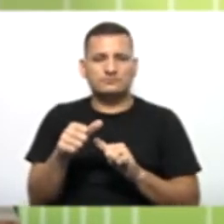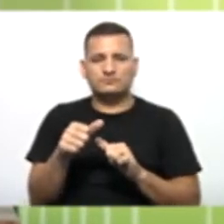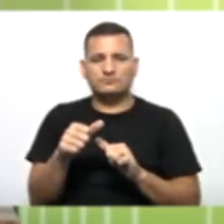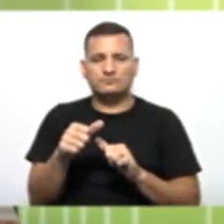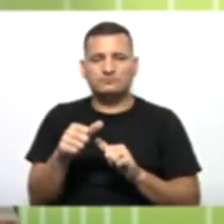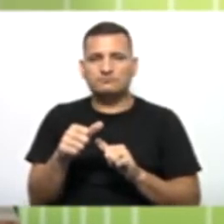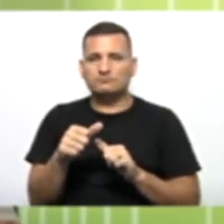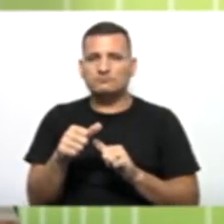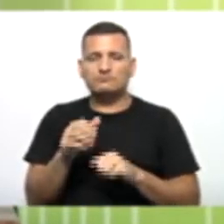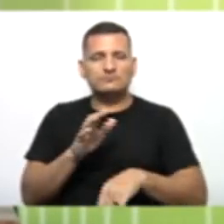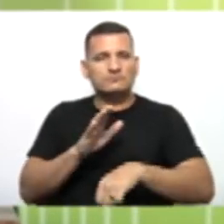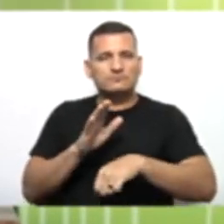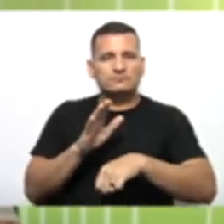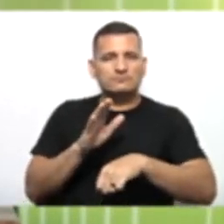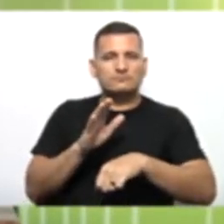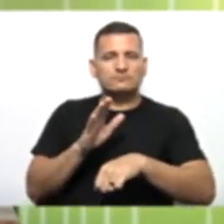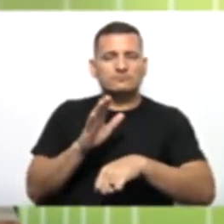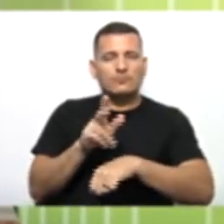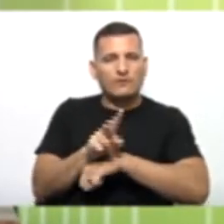temporária.